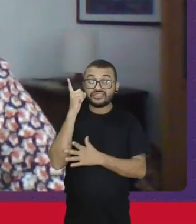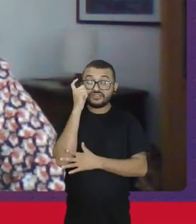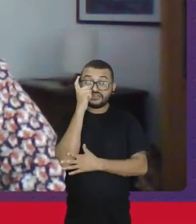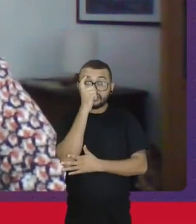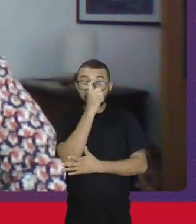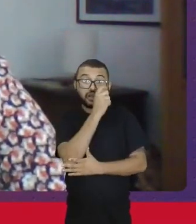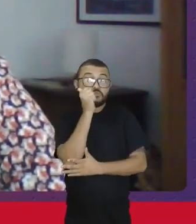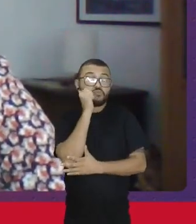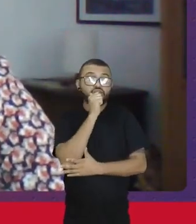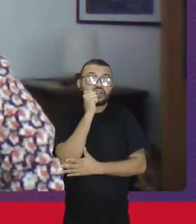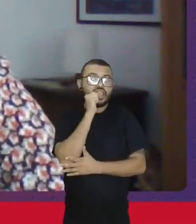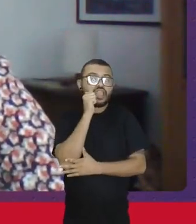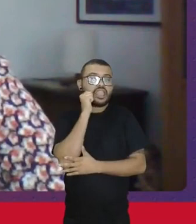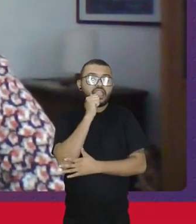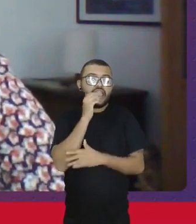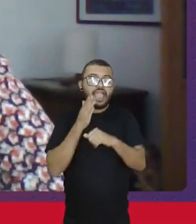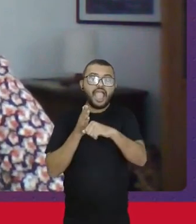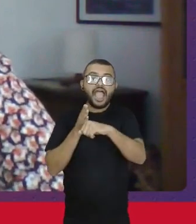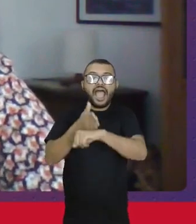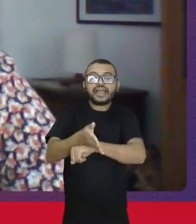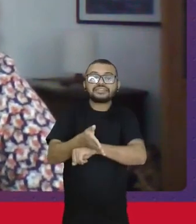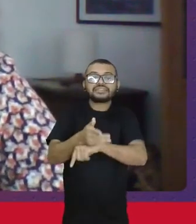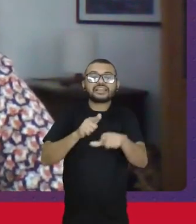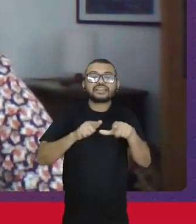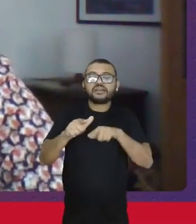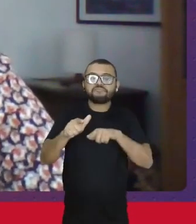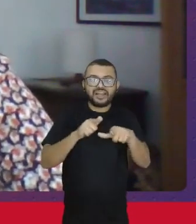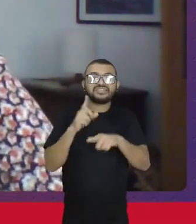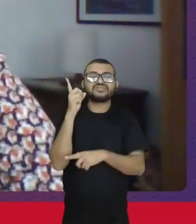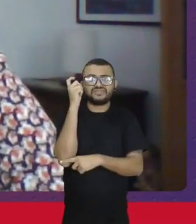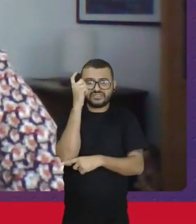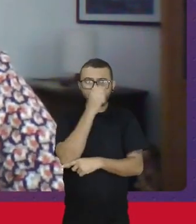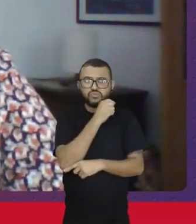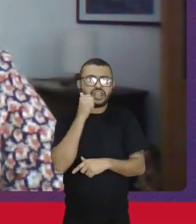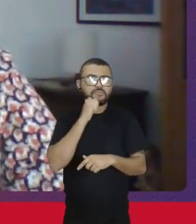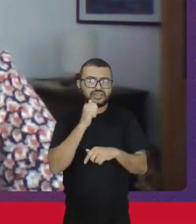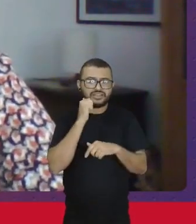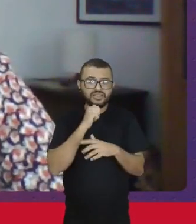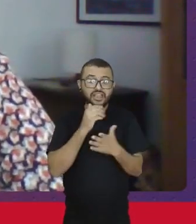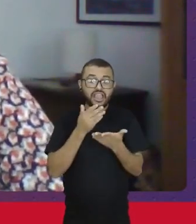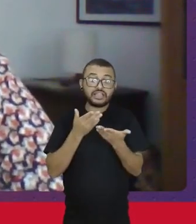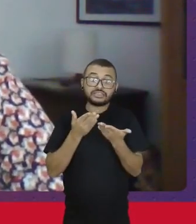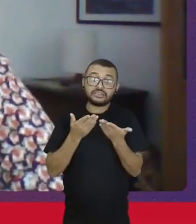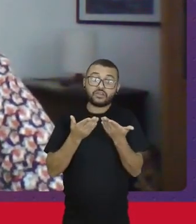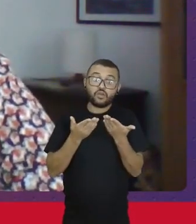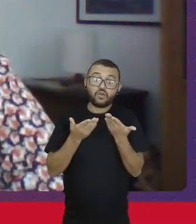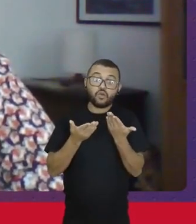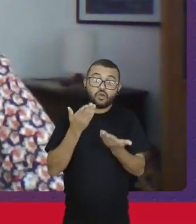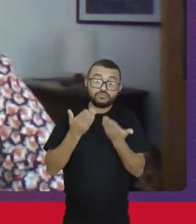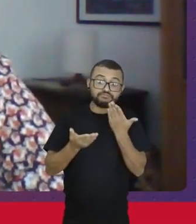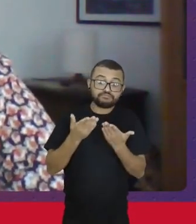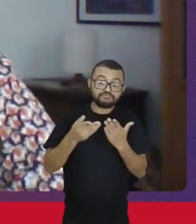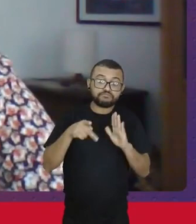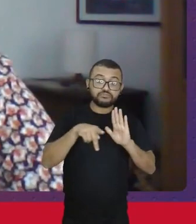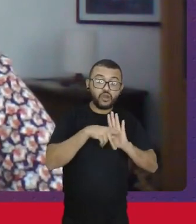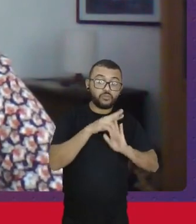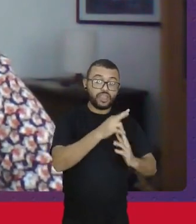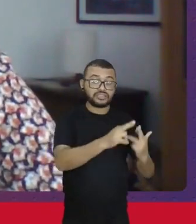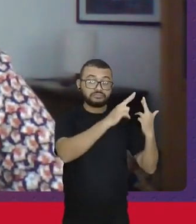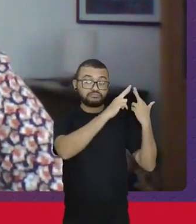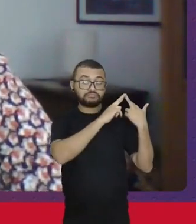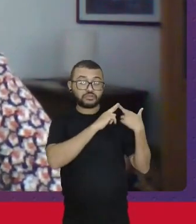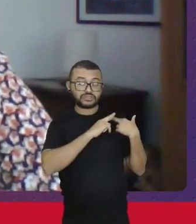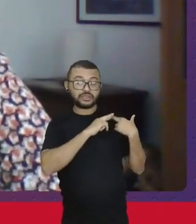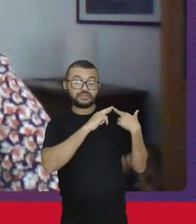mulheres enfrentam para acessar o mundo do trabalho, associado às suas tarefas de responsabilidade e